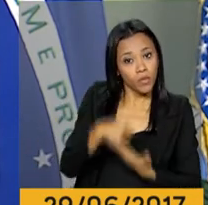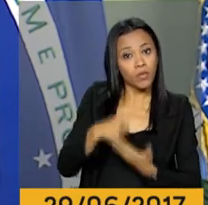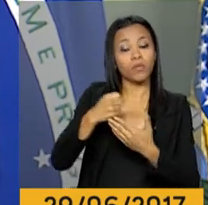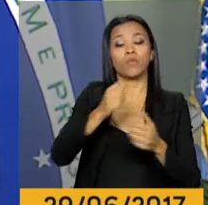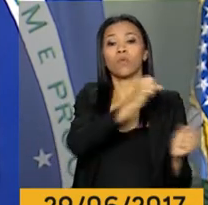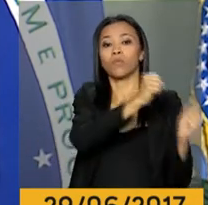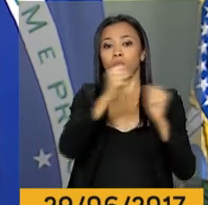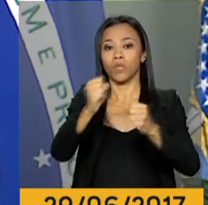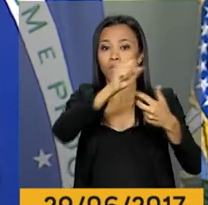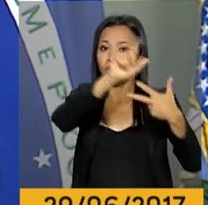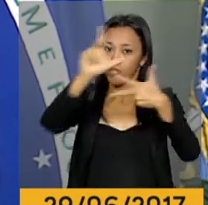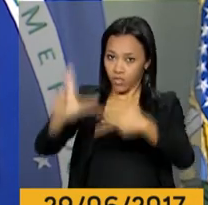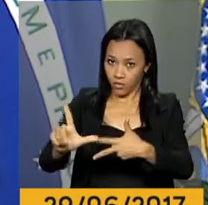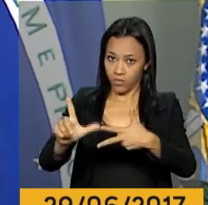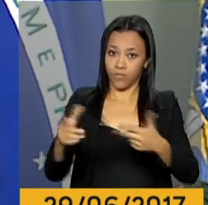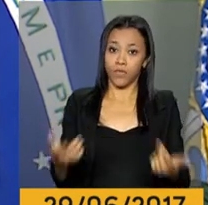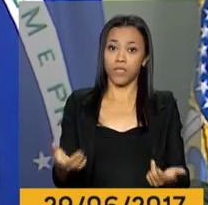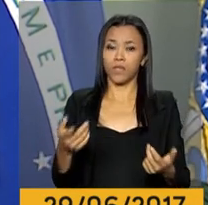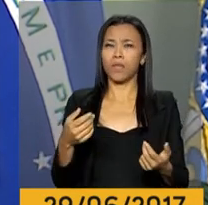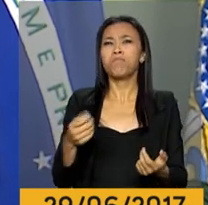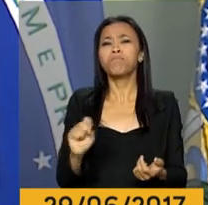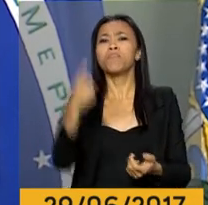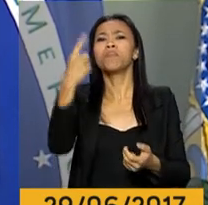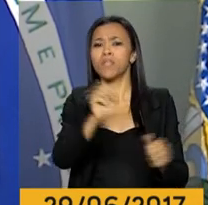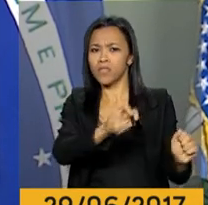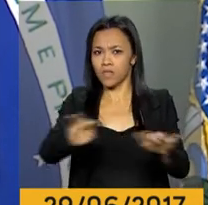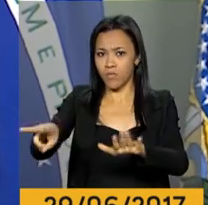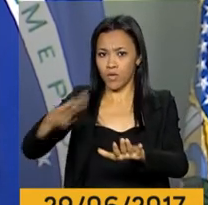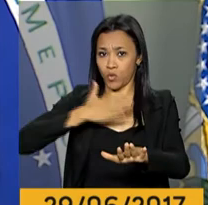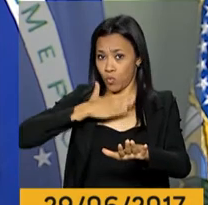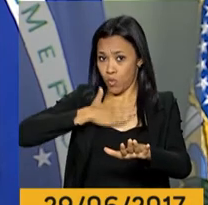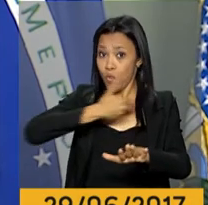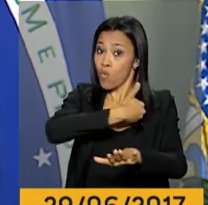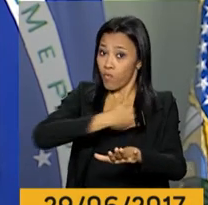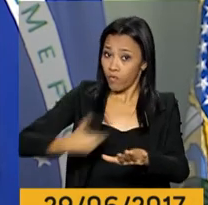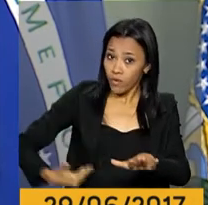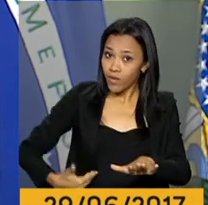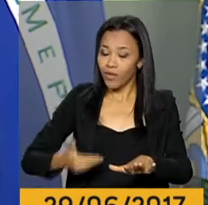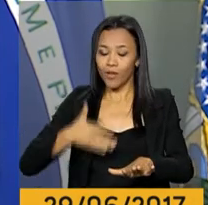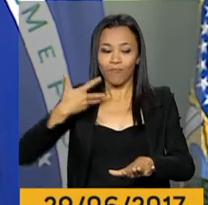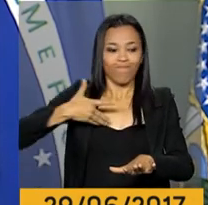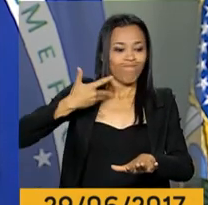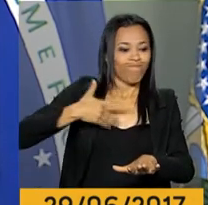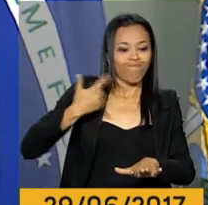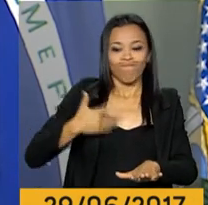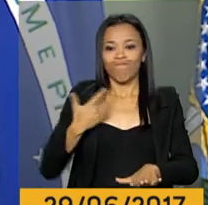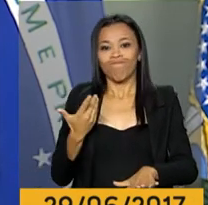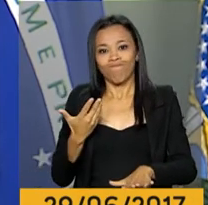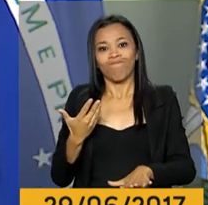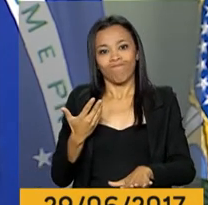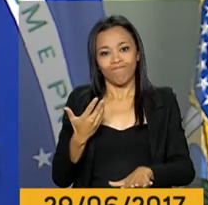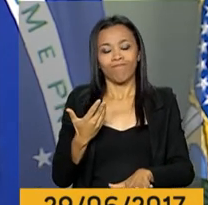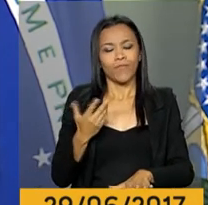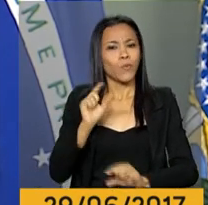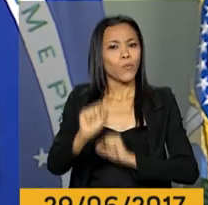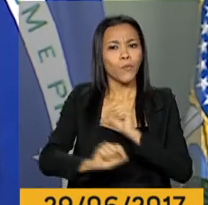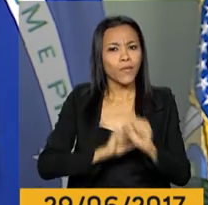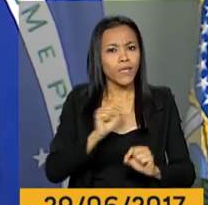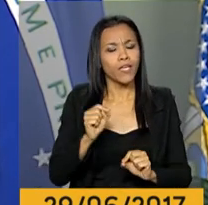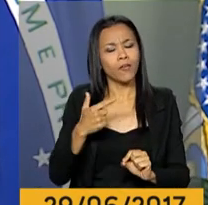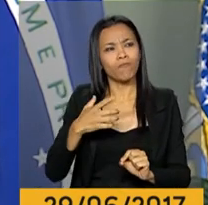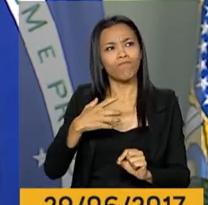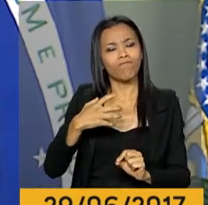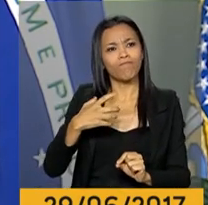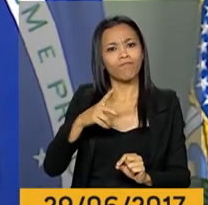primeiras semanas do eu no meu governo animado precisamente pela convicção